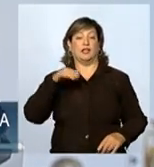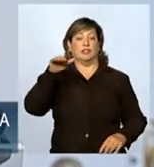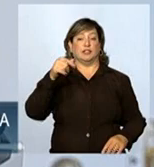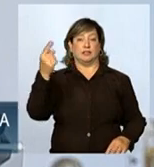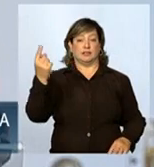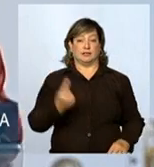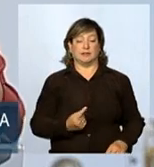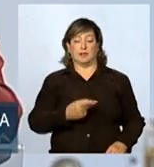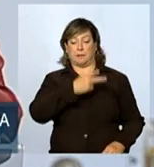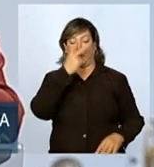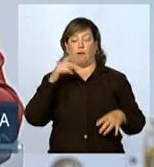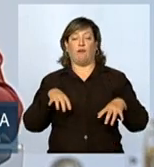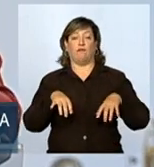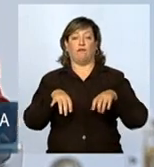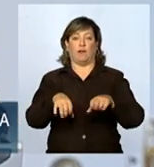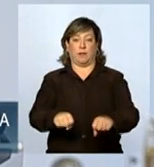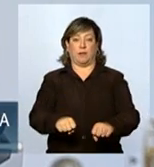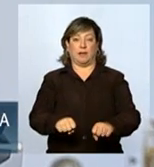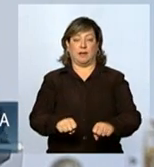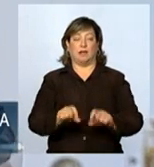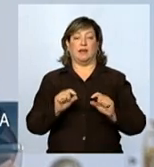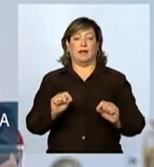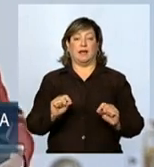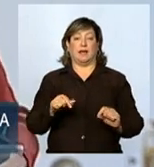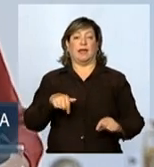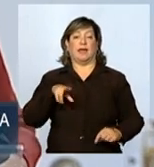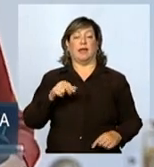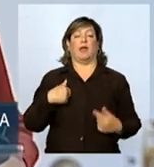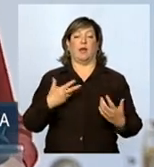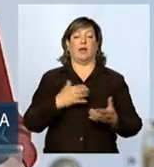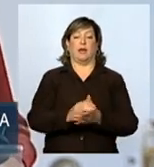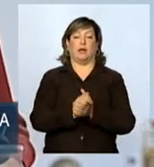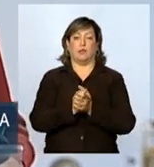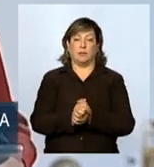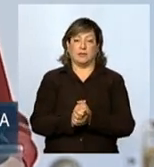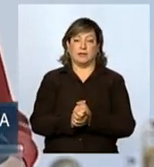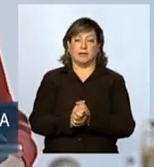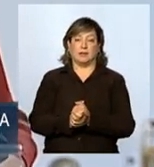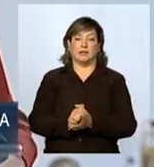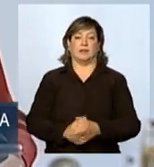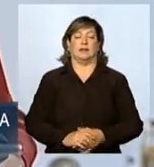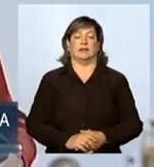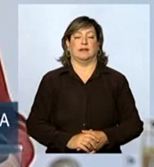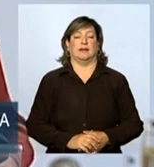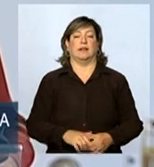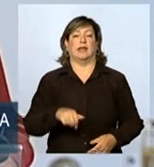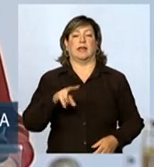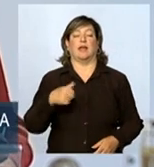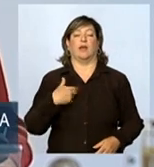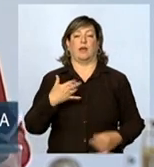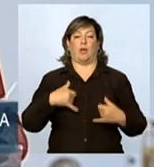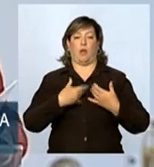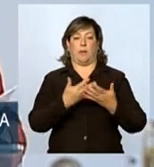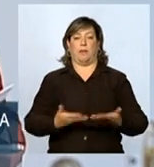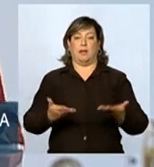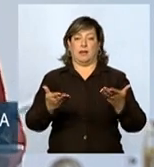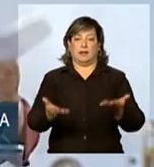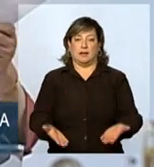os formandos, a quem eu quero cumprimentar, a quem eu quero